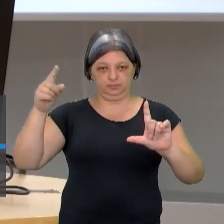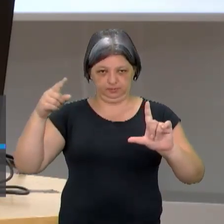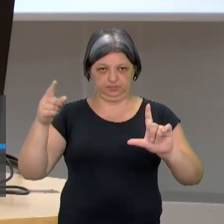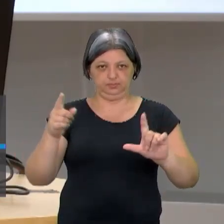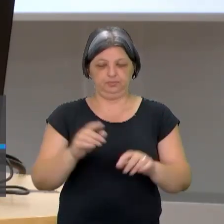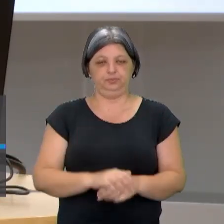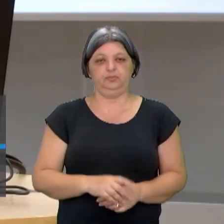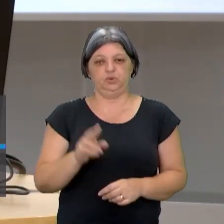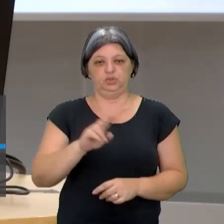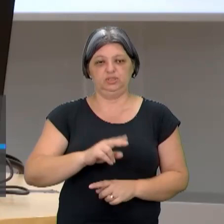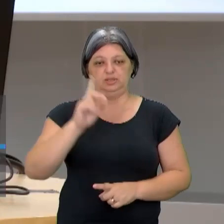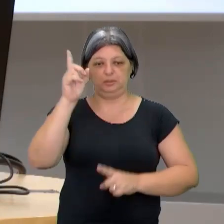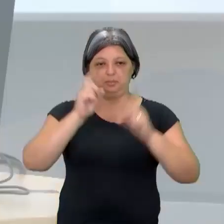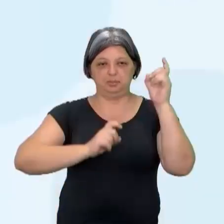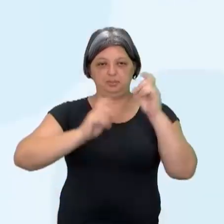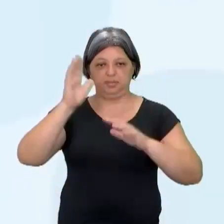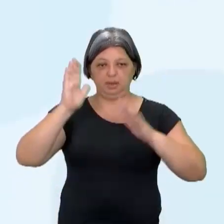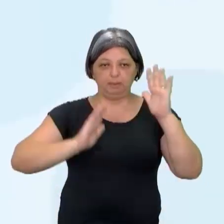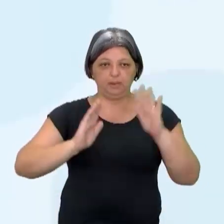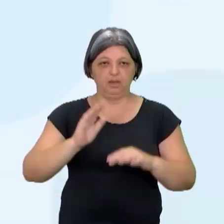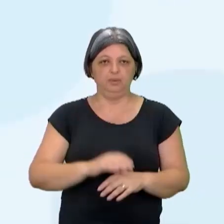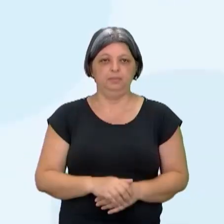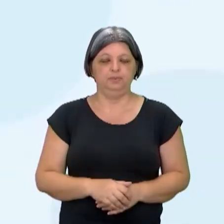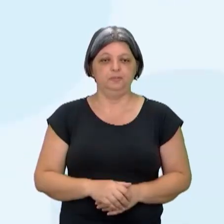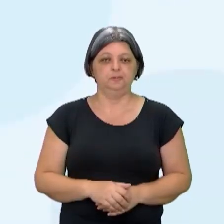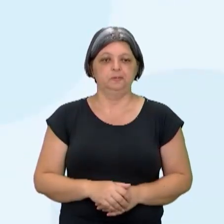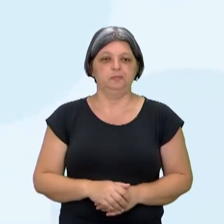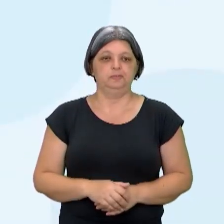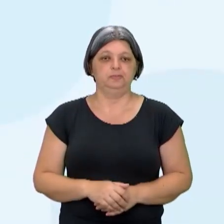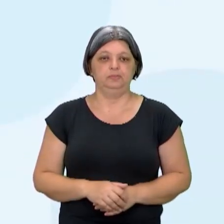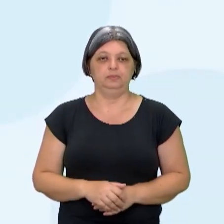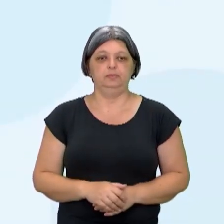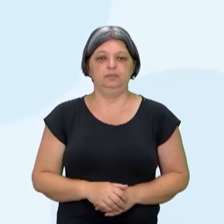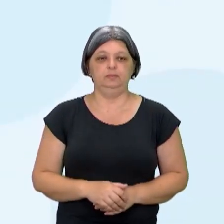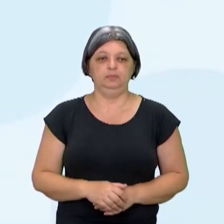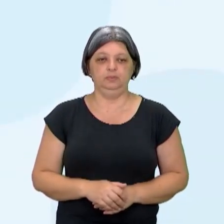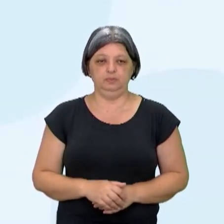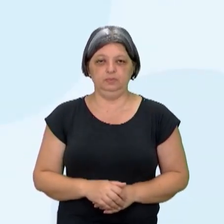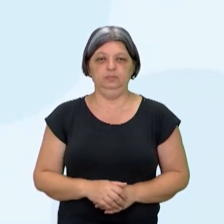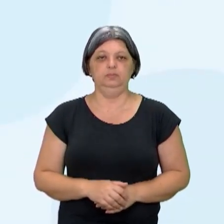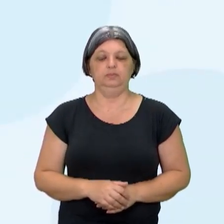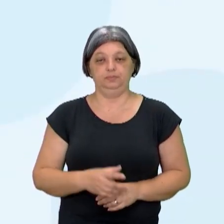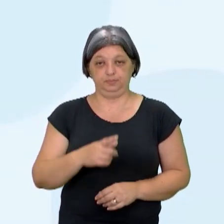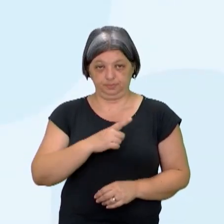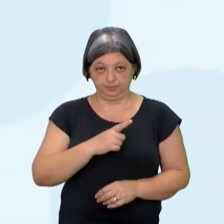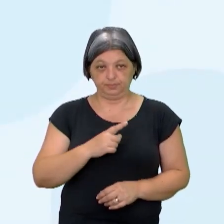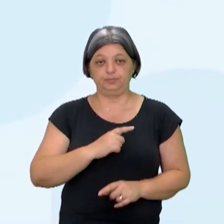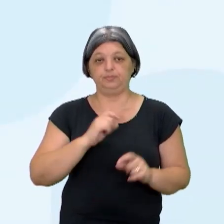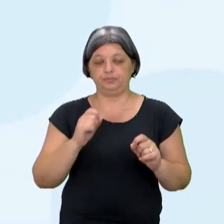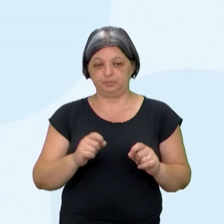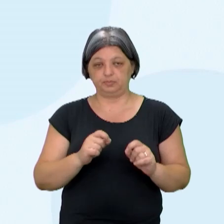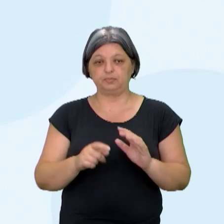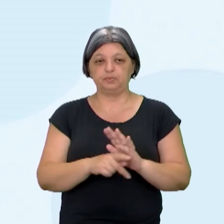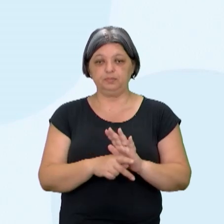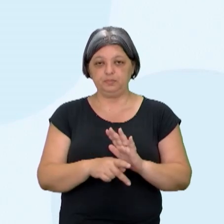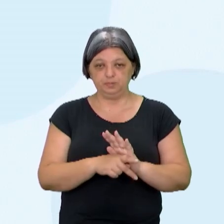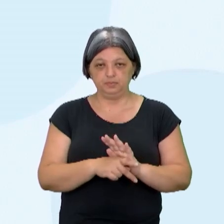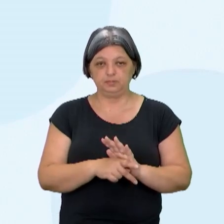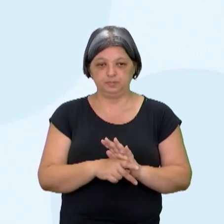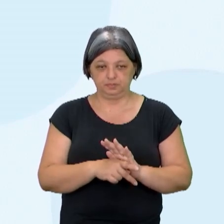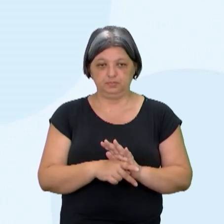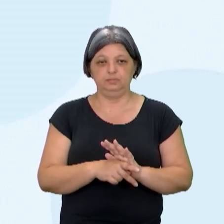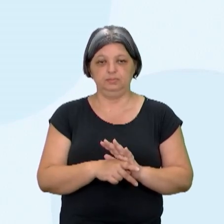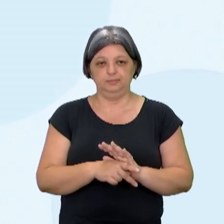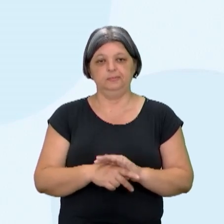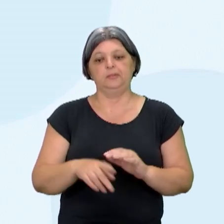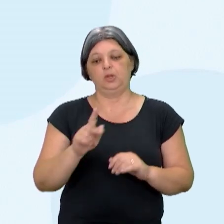para vocês. Então, próximo slide de produção, por favor. Então, ó, a gente tem aqui o docente, né, de eletivas que